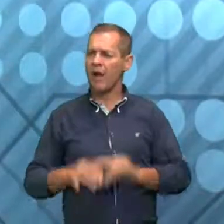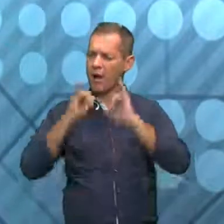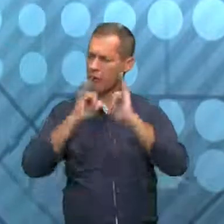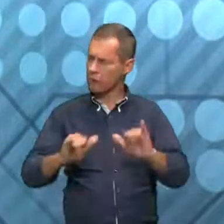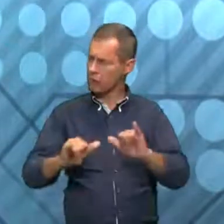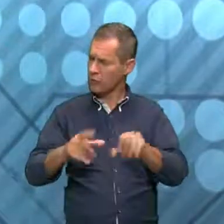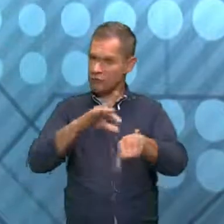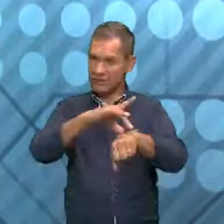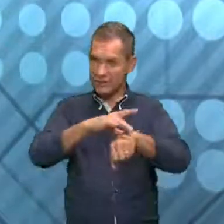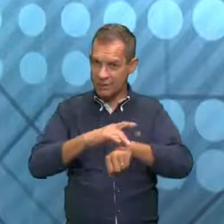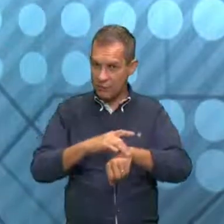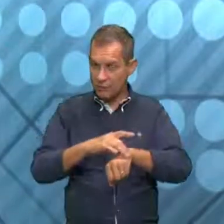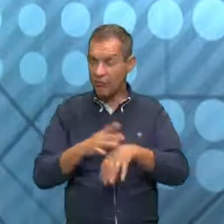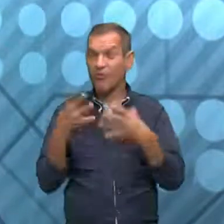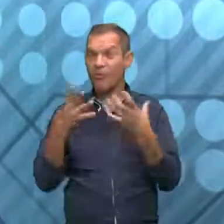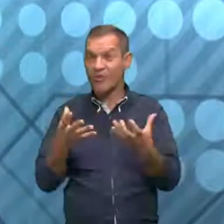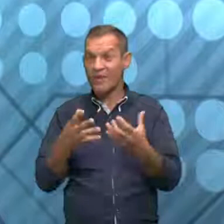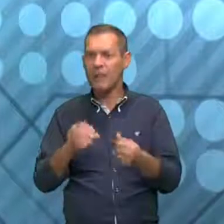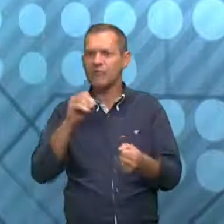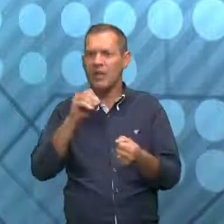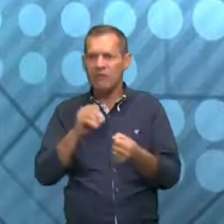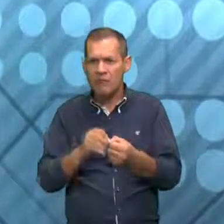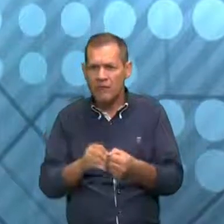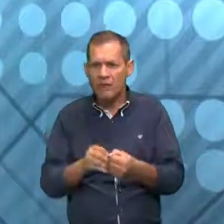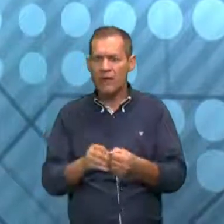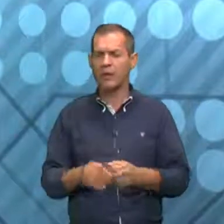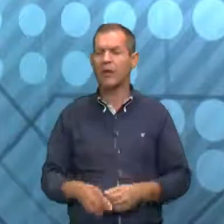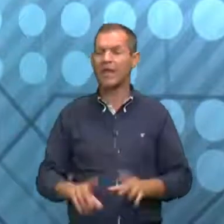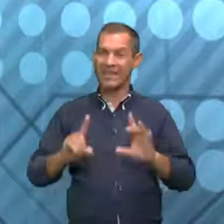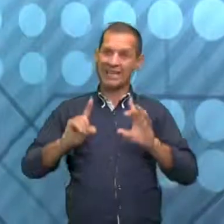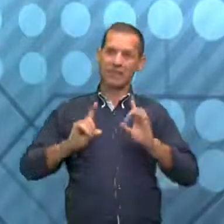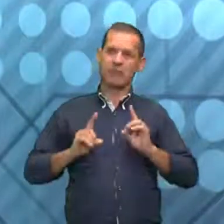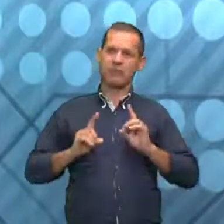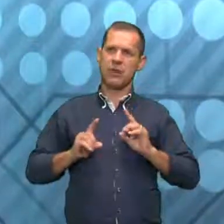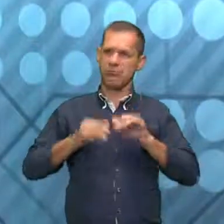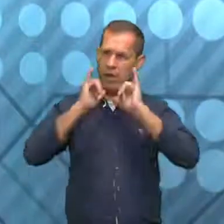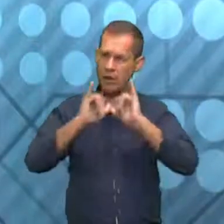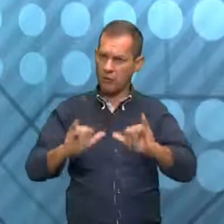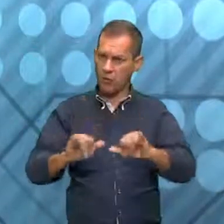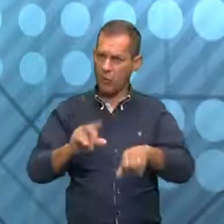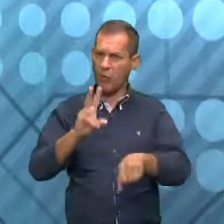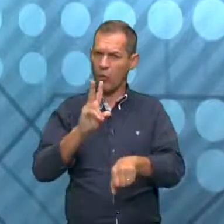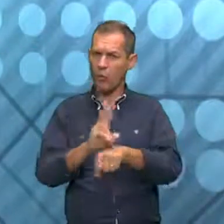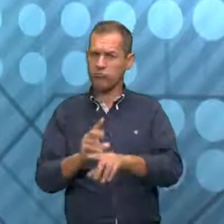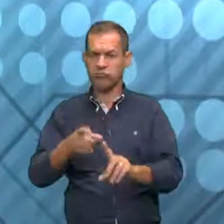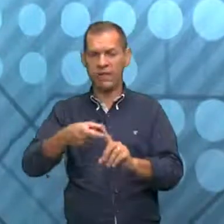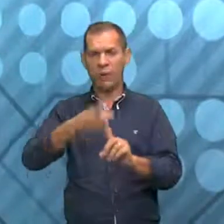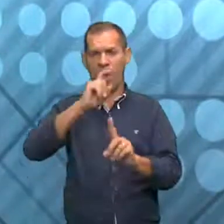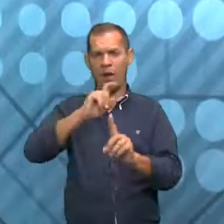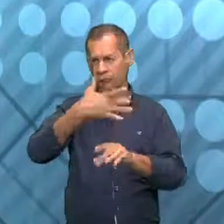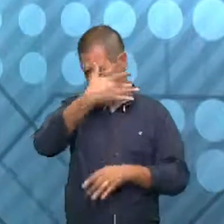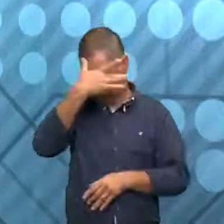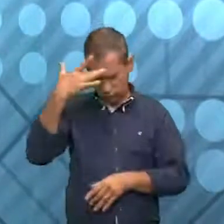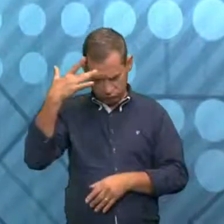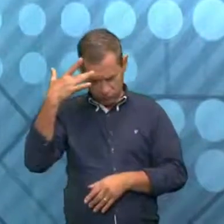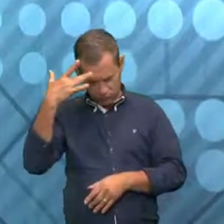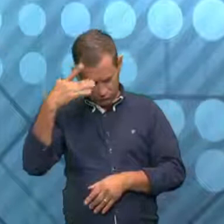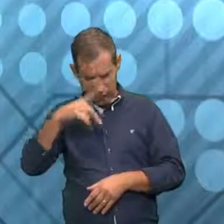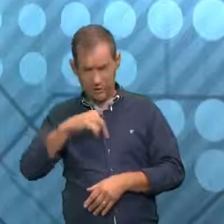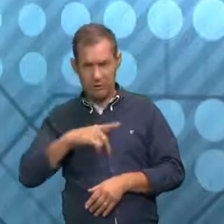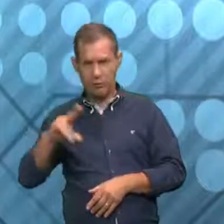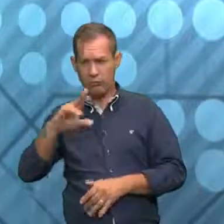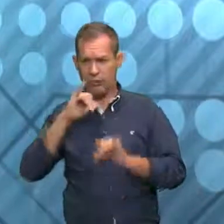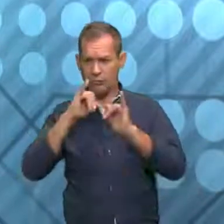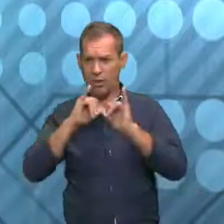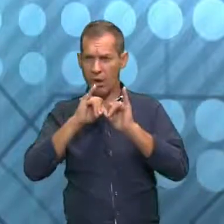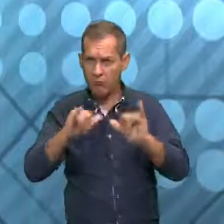mensagem segura. Então você quer fazer com que você quer proteger a sua mensagem contra algum ataque, contra alguma pessoa que vá pegar a sua